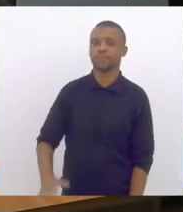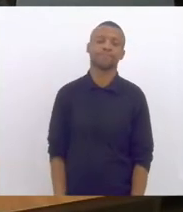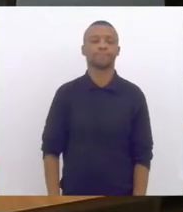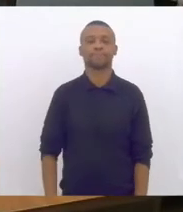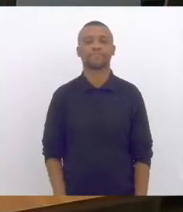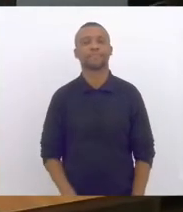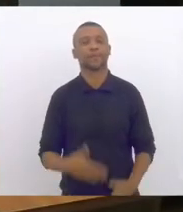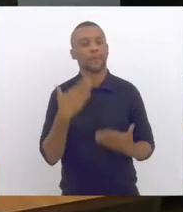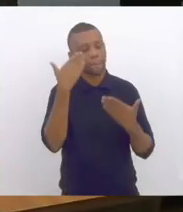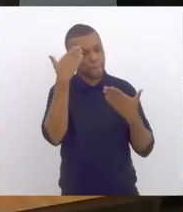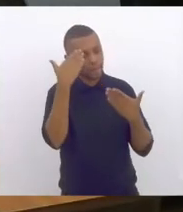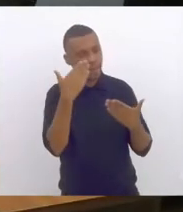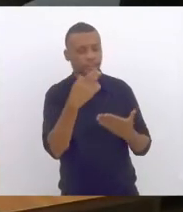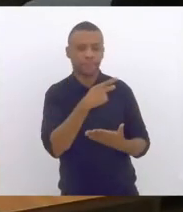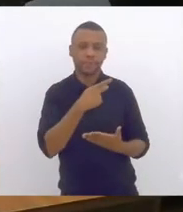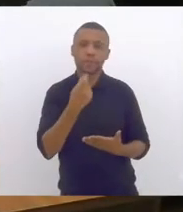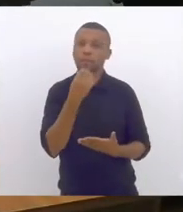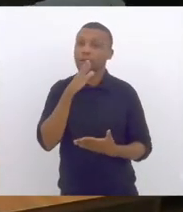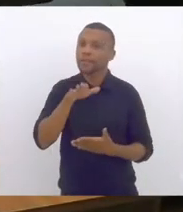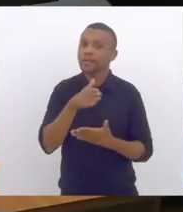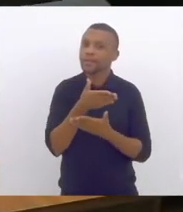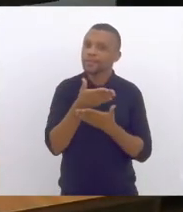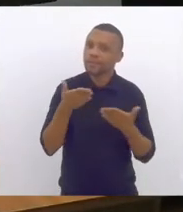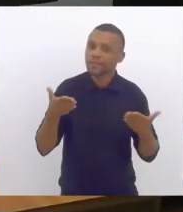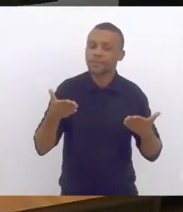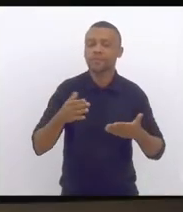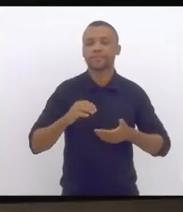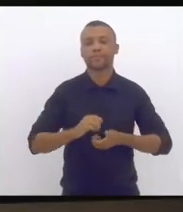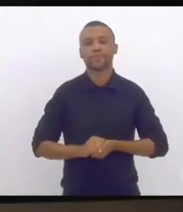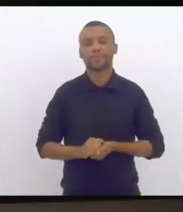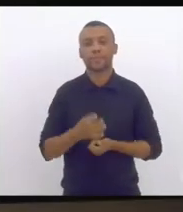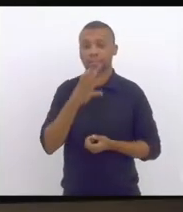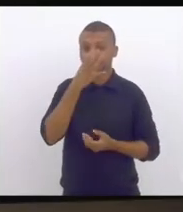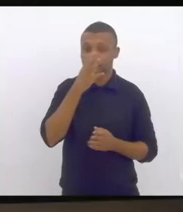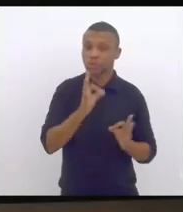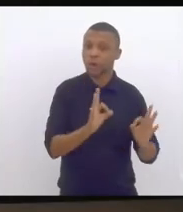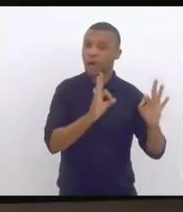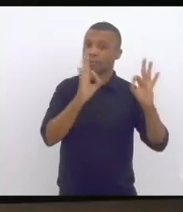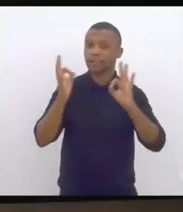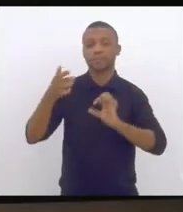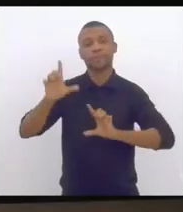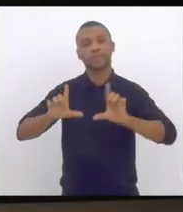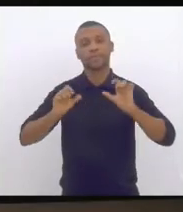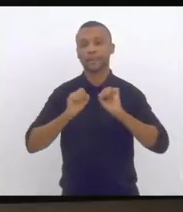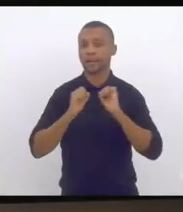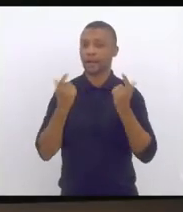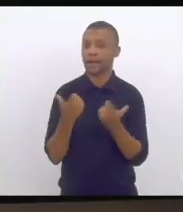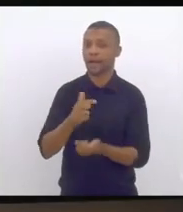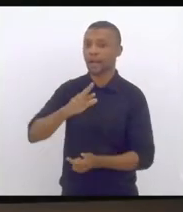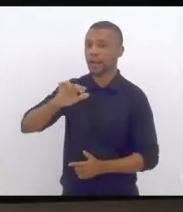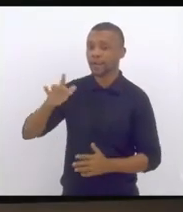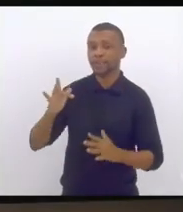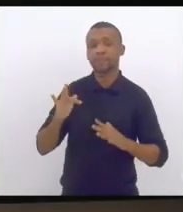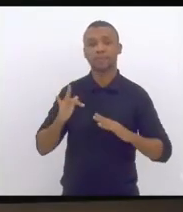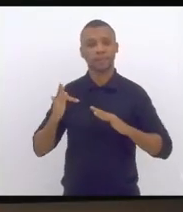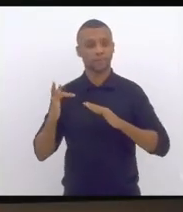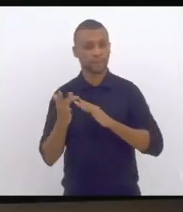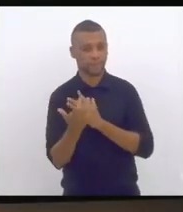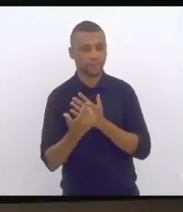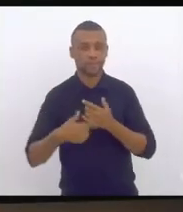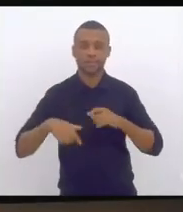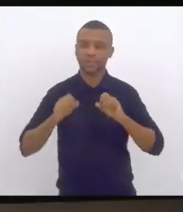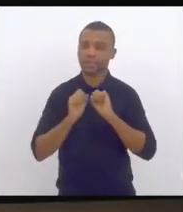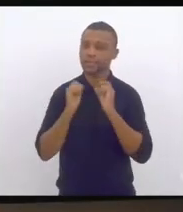Obrigada, presidenta. Boa tarde a todos e todas que nos assistem pela TV Alerj, pelas redes sociais da